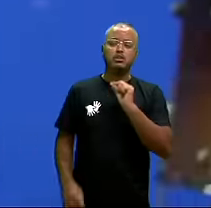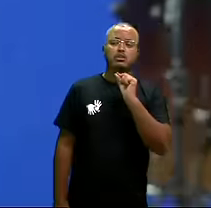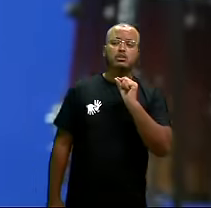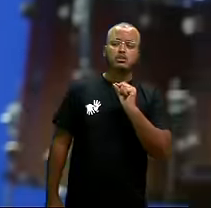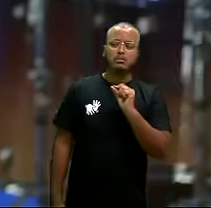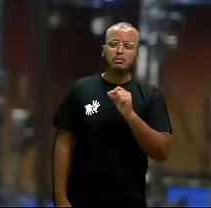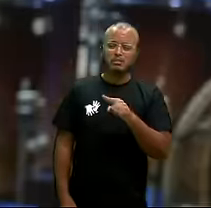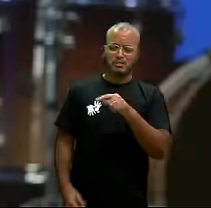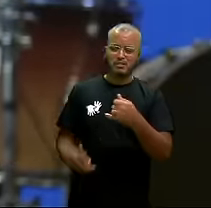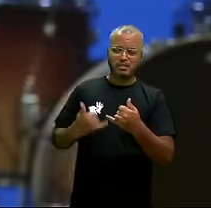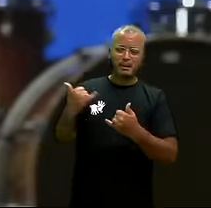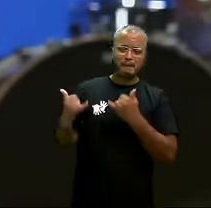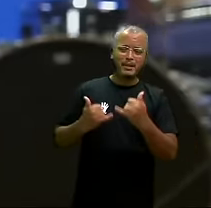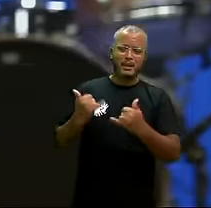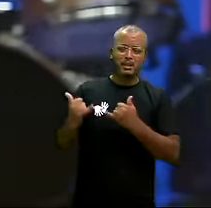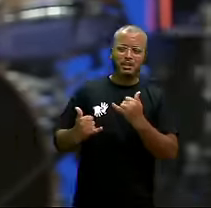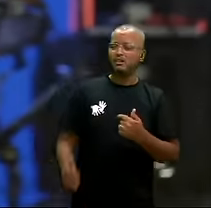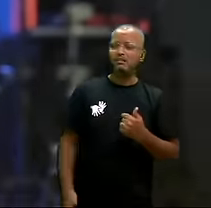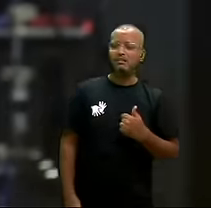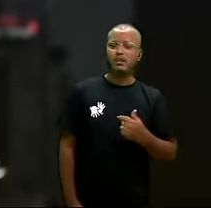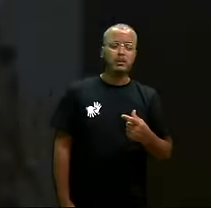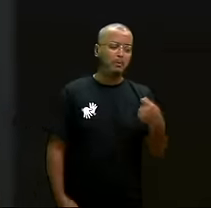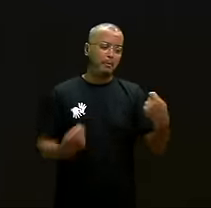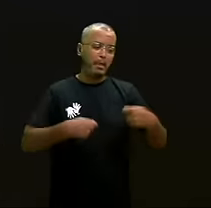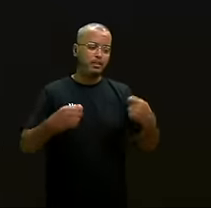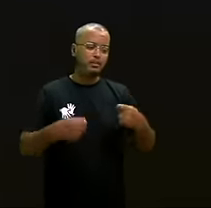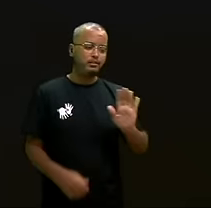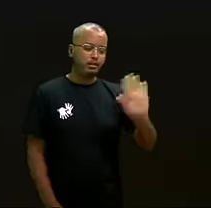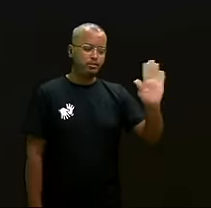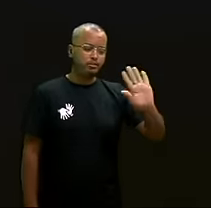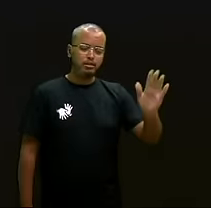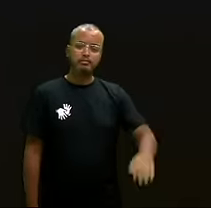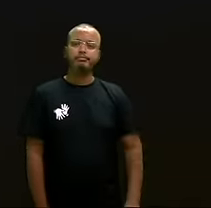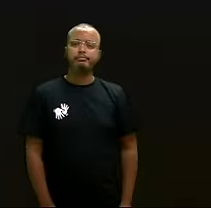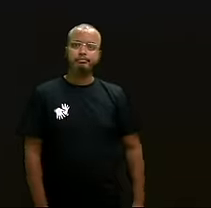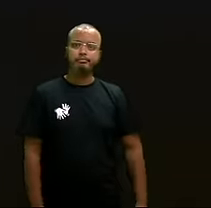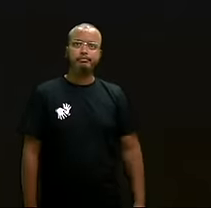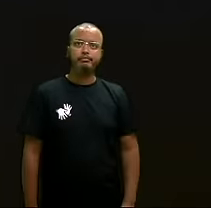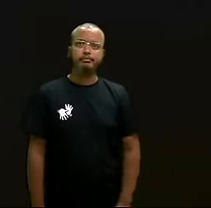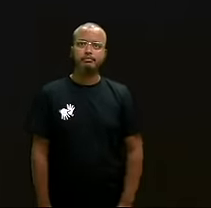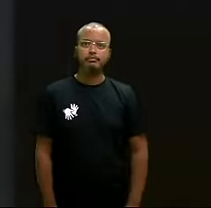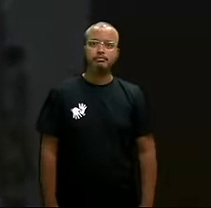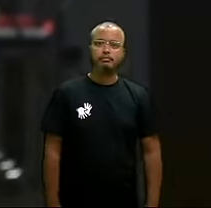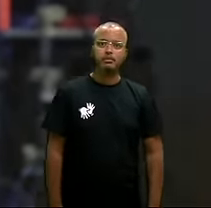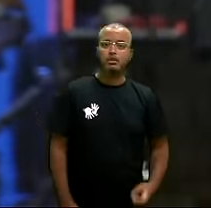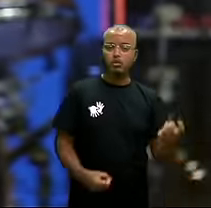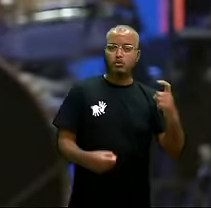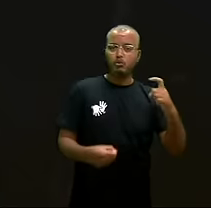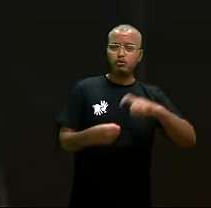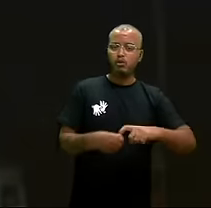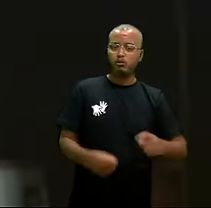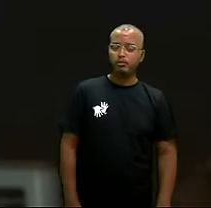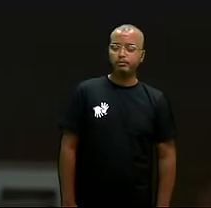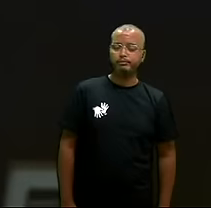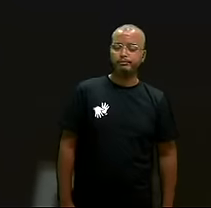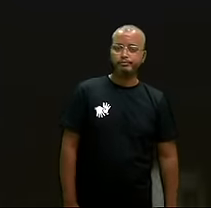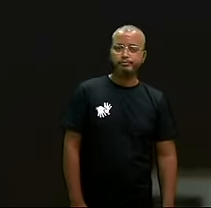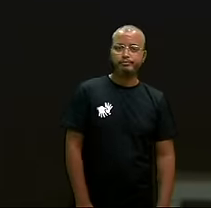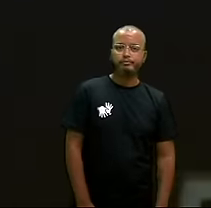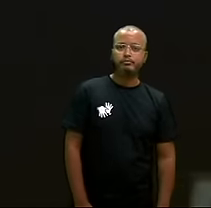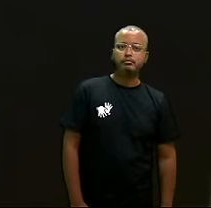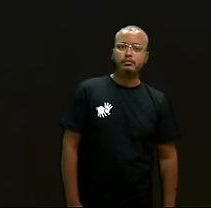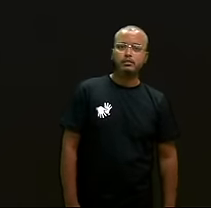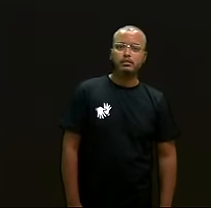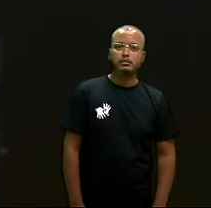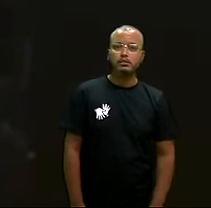Eu ainda estava crente, começando a ficar crente ainda. Não era tão crente como sou agora. Nunca mais a pessoa veio aqui. Sabe Deus onde é